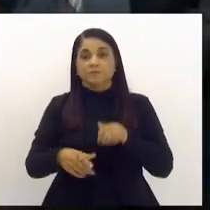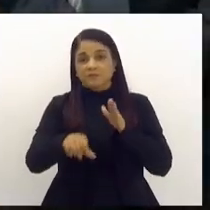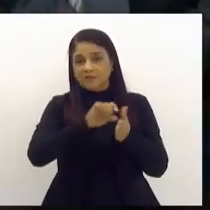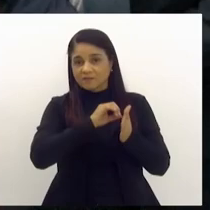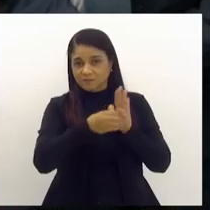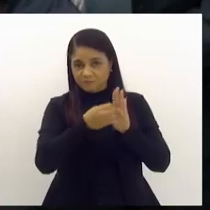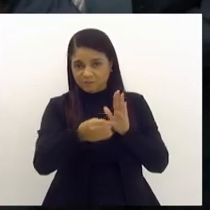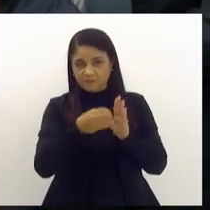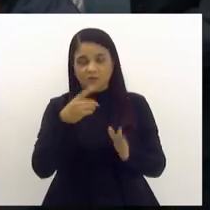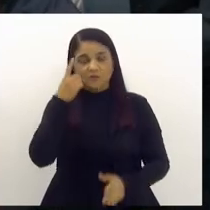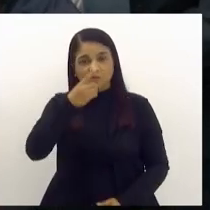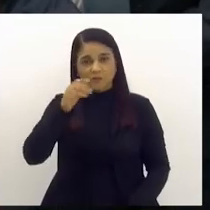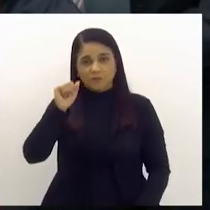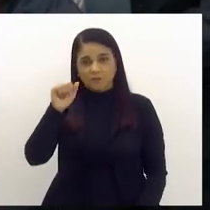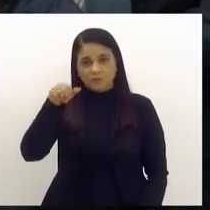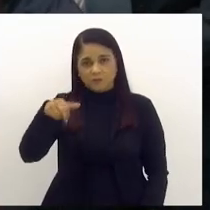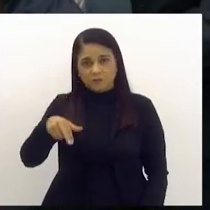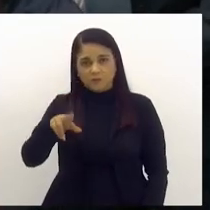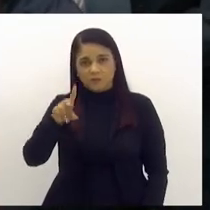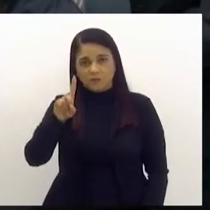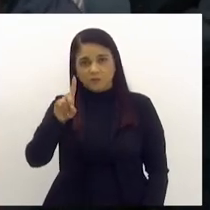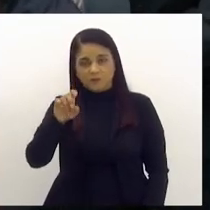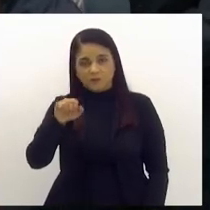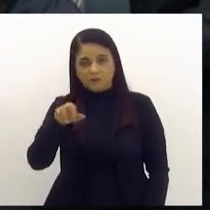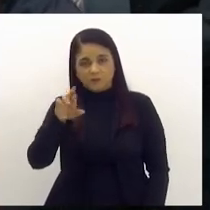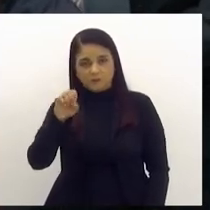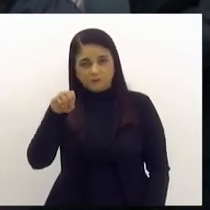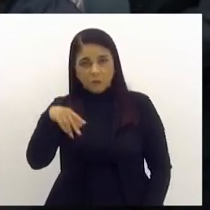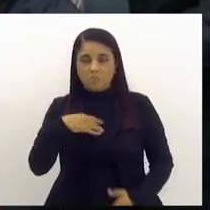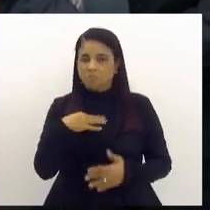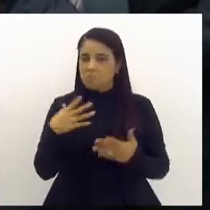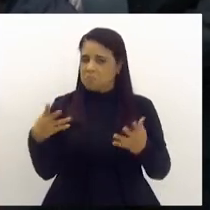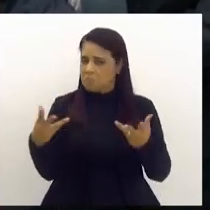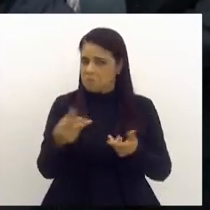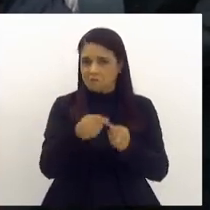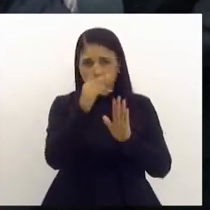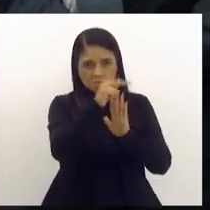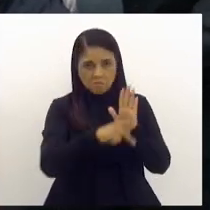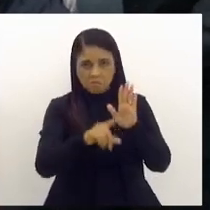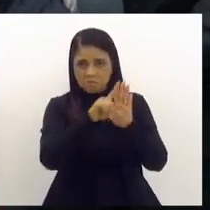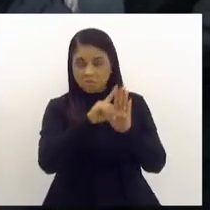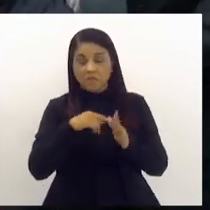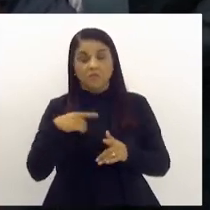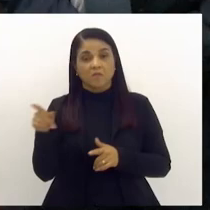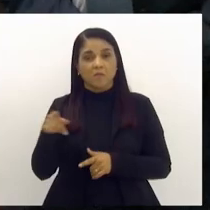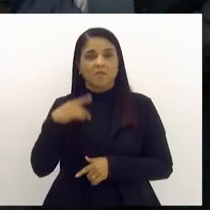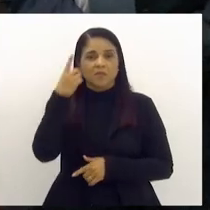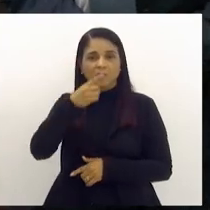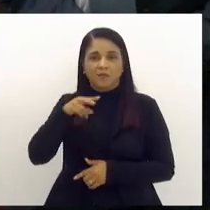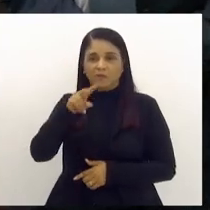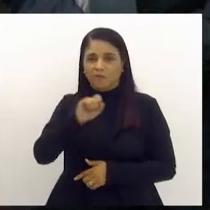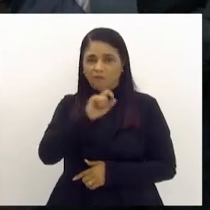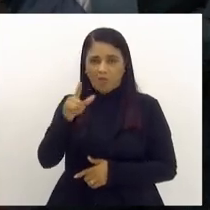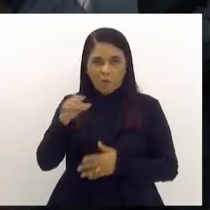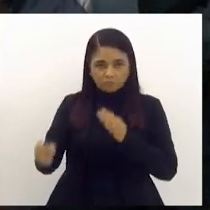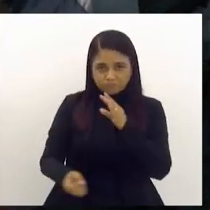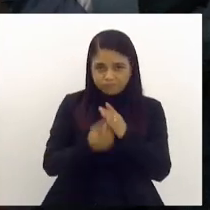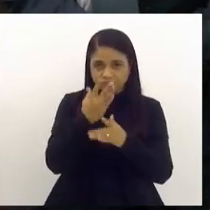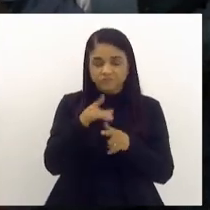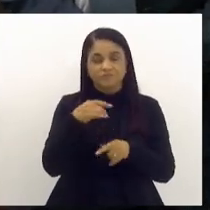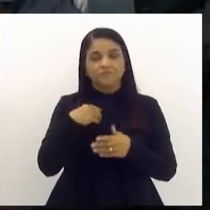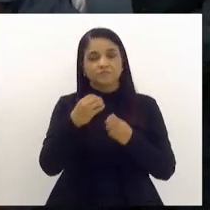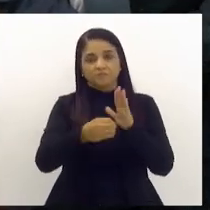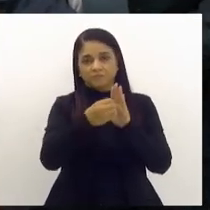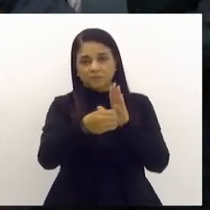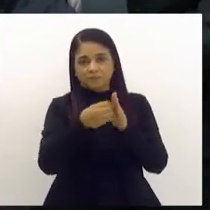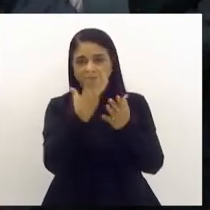Antônio Moraes vai falar para o senhor um projeto bacana que o nosso amigo o deputado Val está elaborando. Parecer